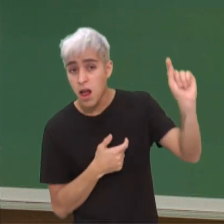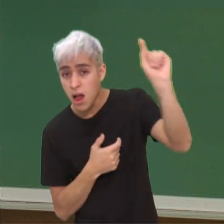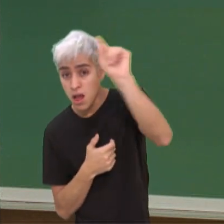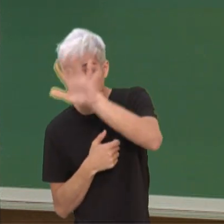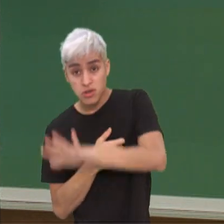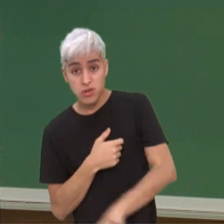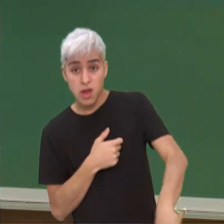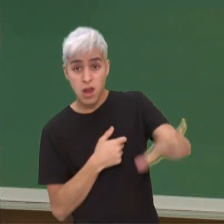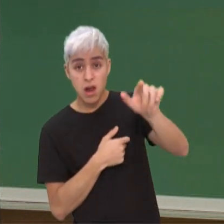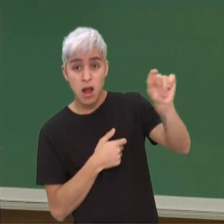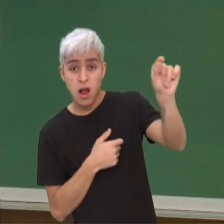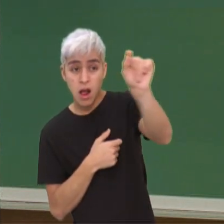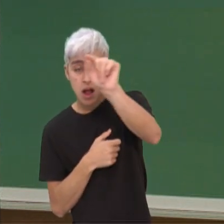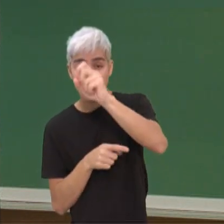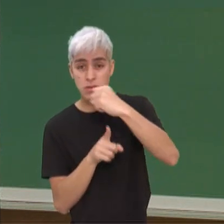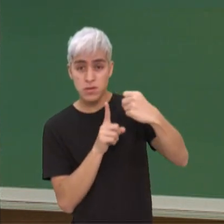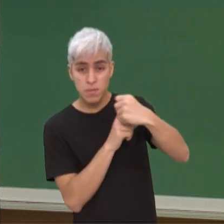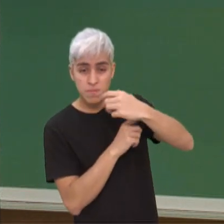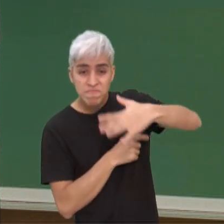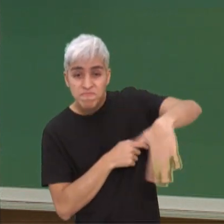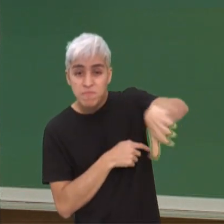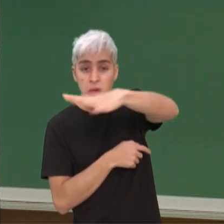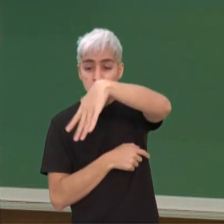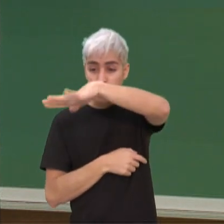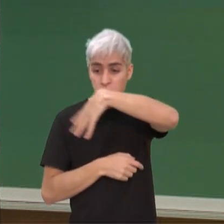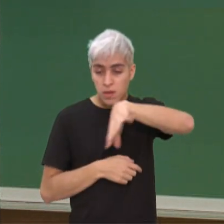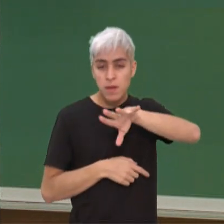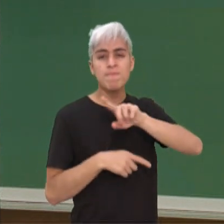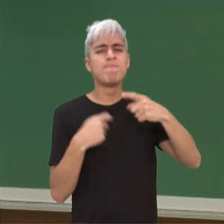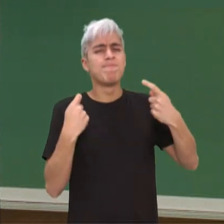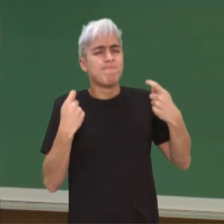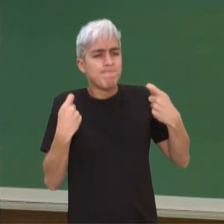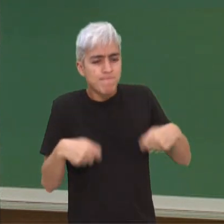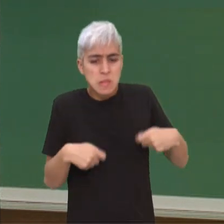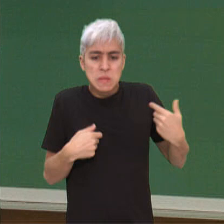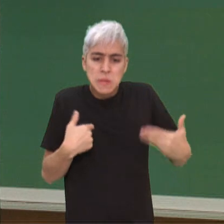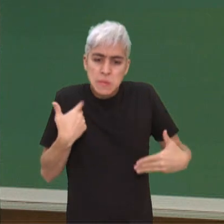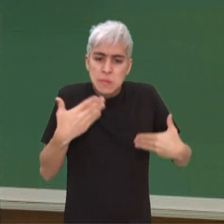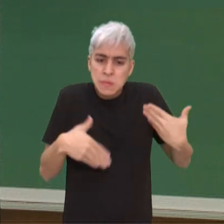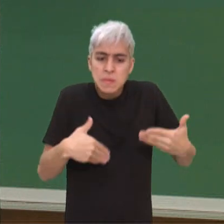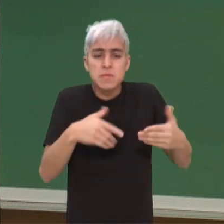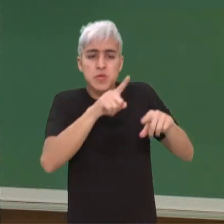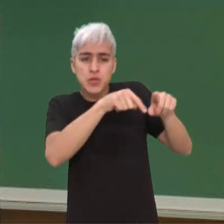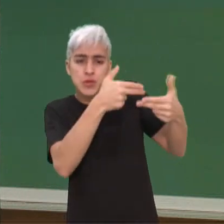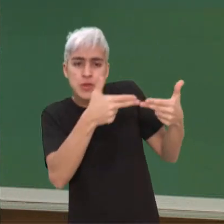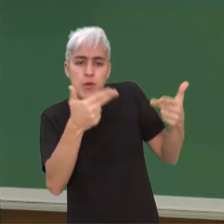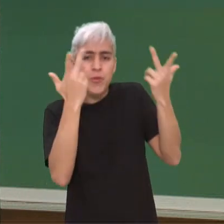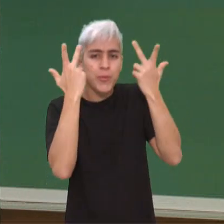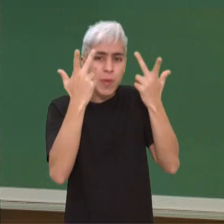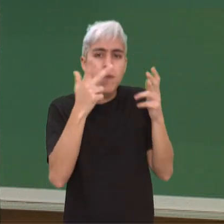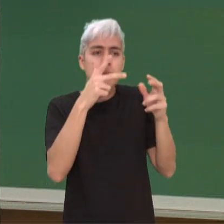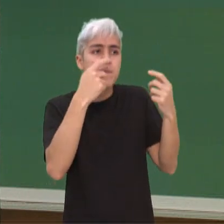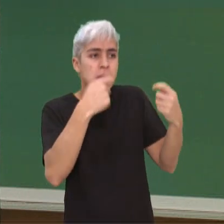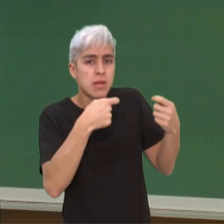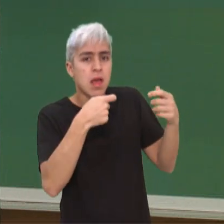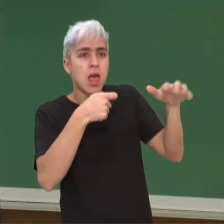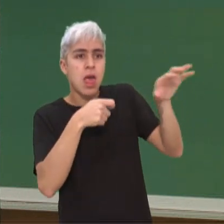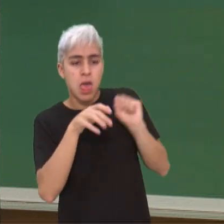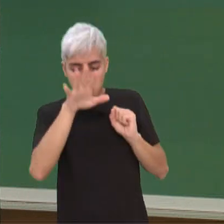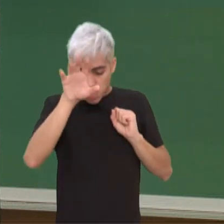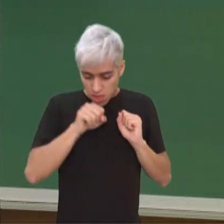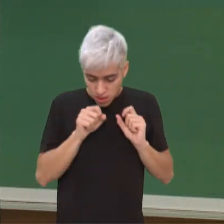modo geral, elas vão precisando desses recursos naturais, né,